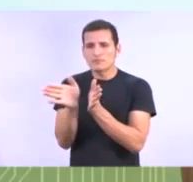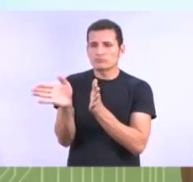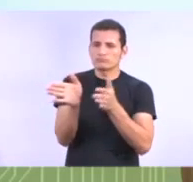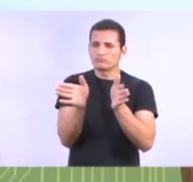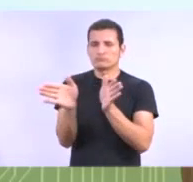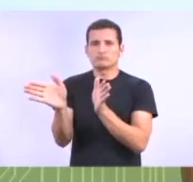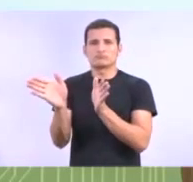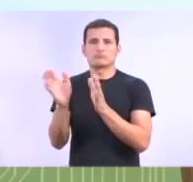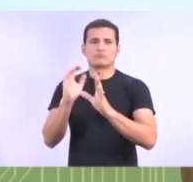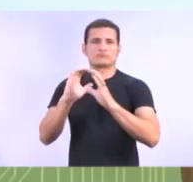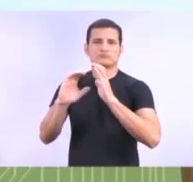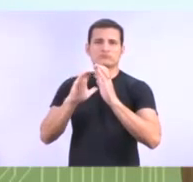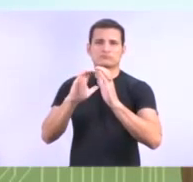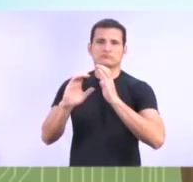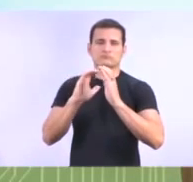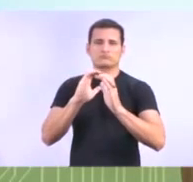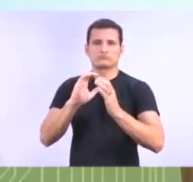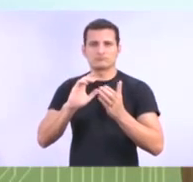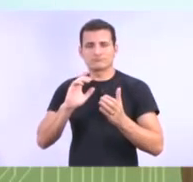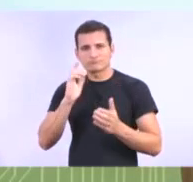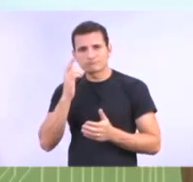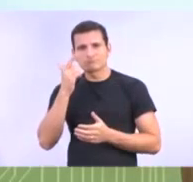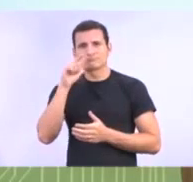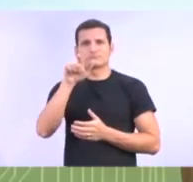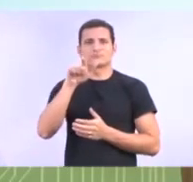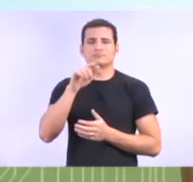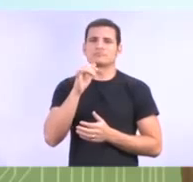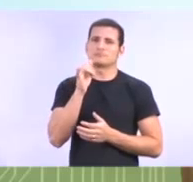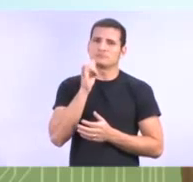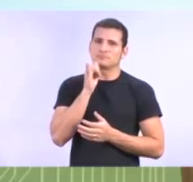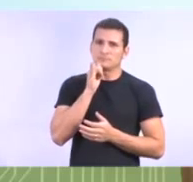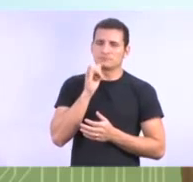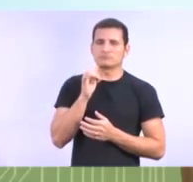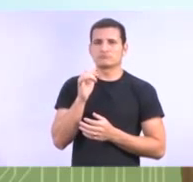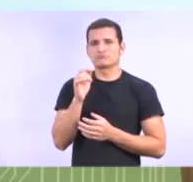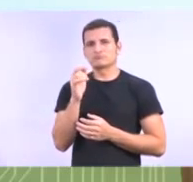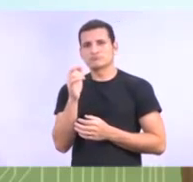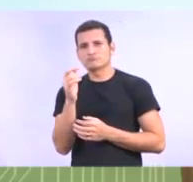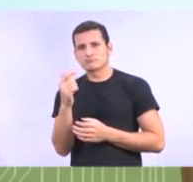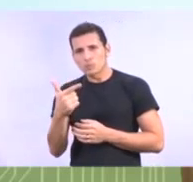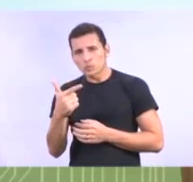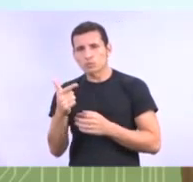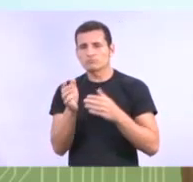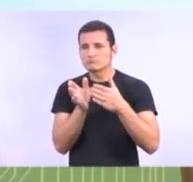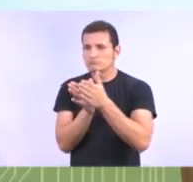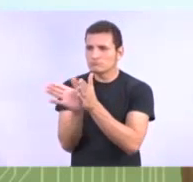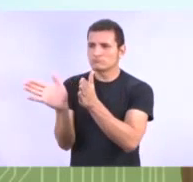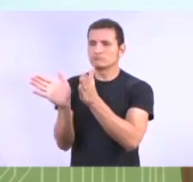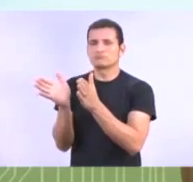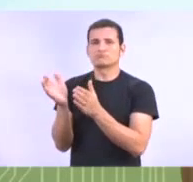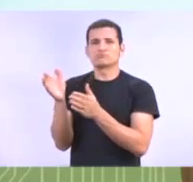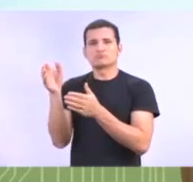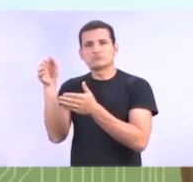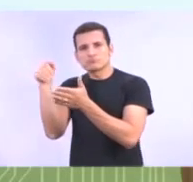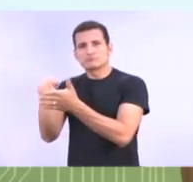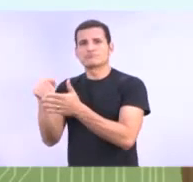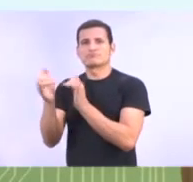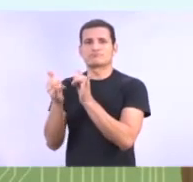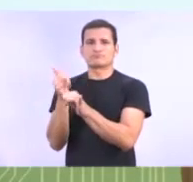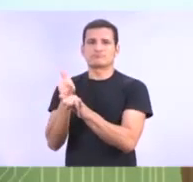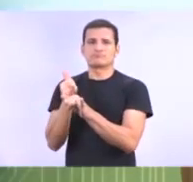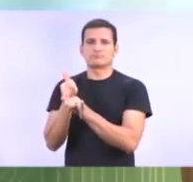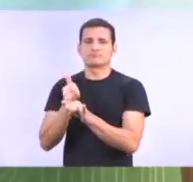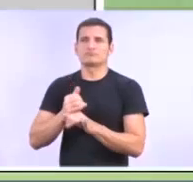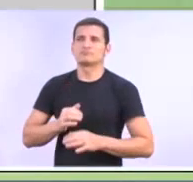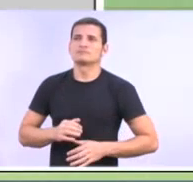a comunicação ocorra efetivamente. Nesse caso, por exemplo, mais de um caminho para sair para a internet. Vocês reparam aqui